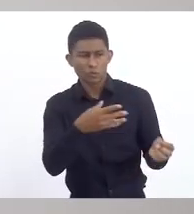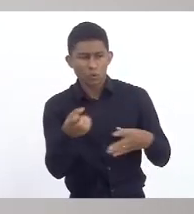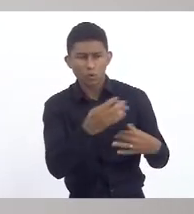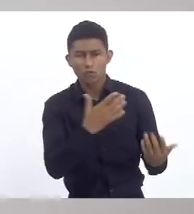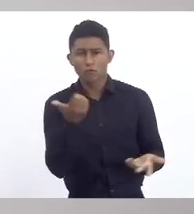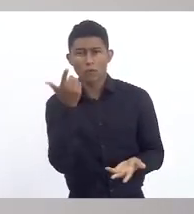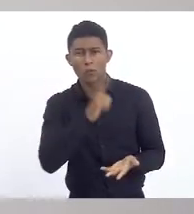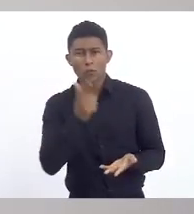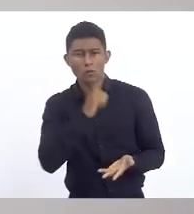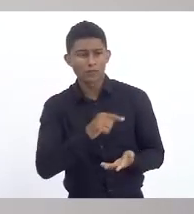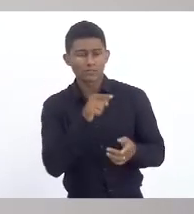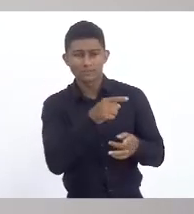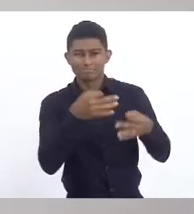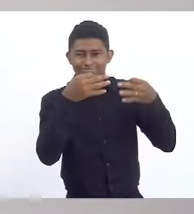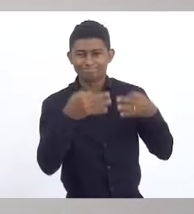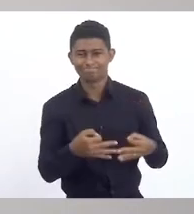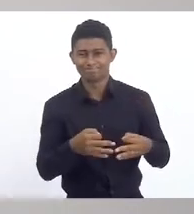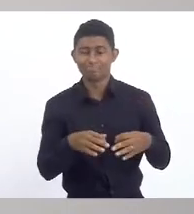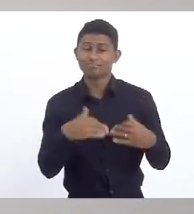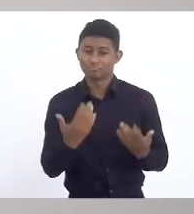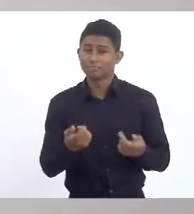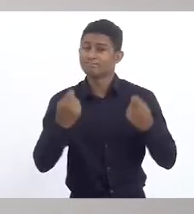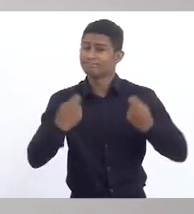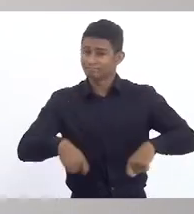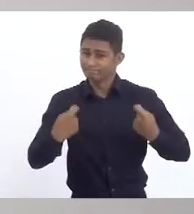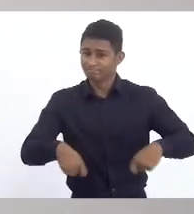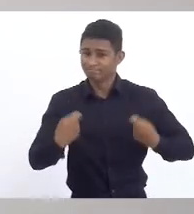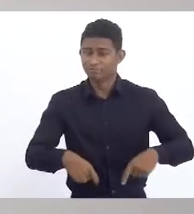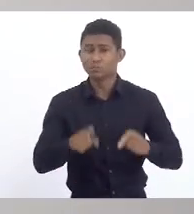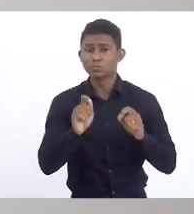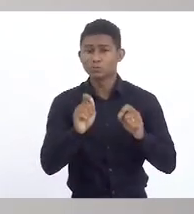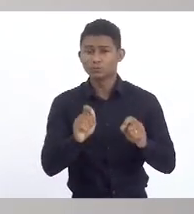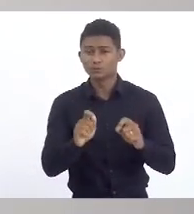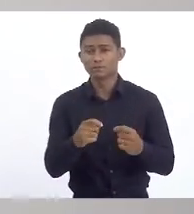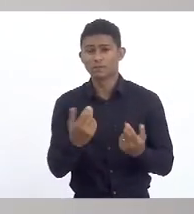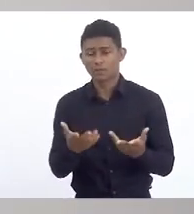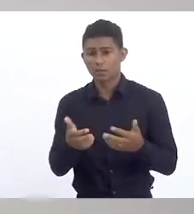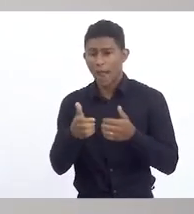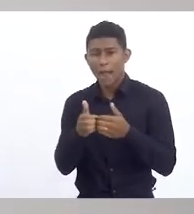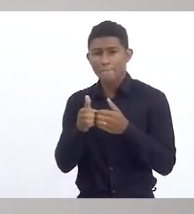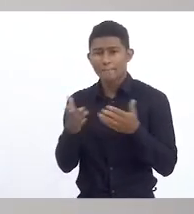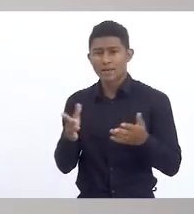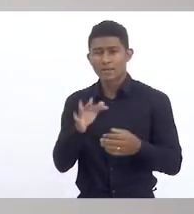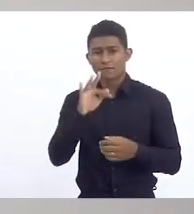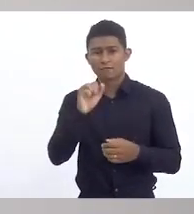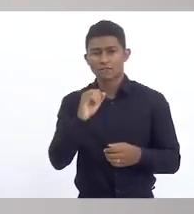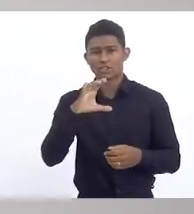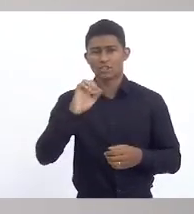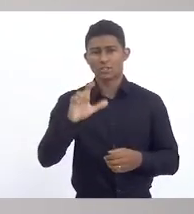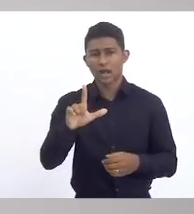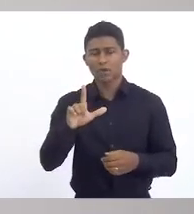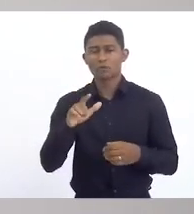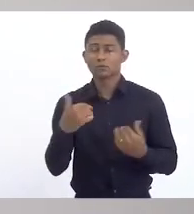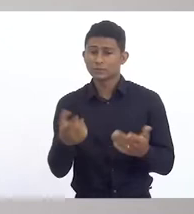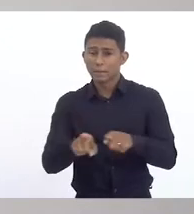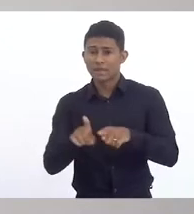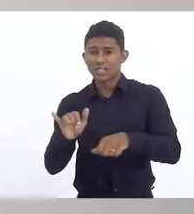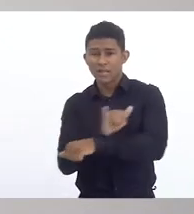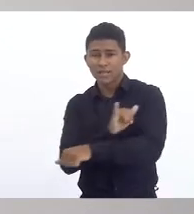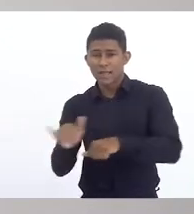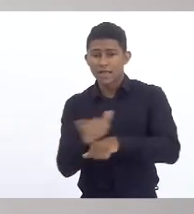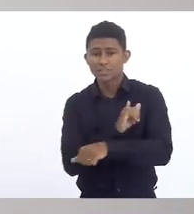êxito. Então, ou seja, a busca de abrir espaço fiscal para ampliar uma estratégia de